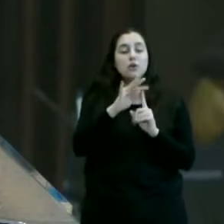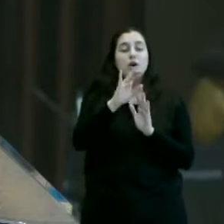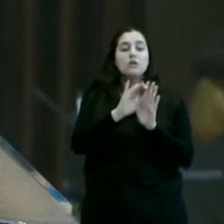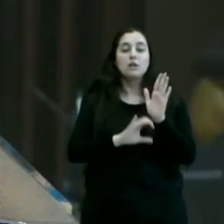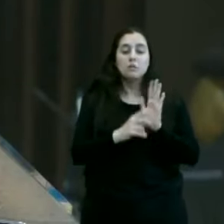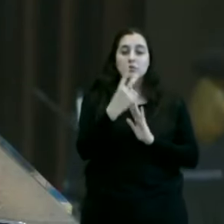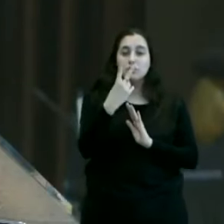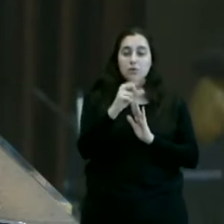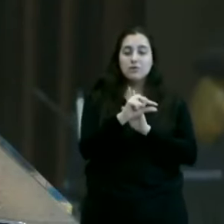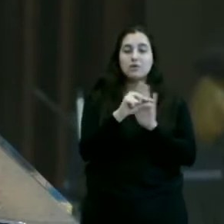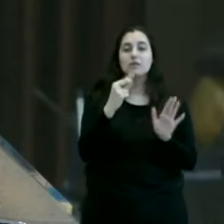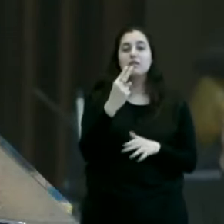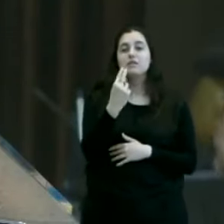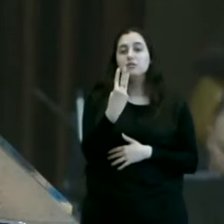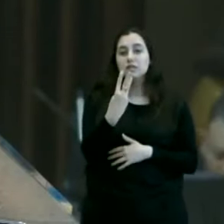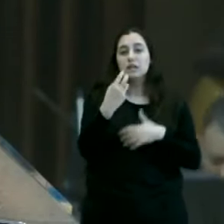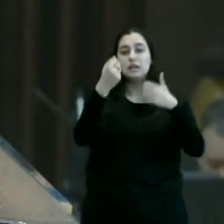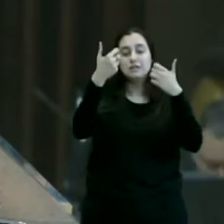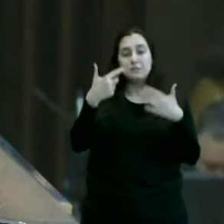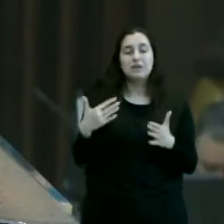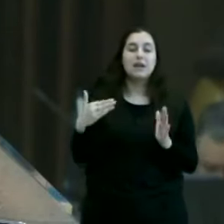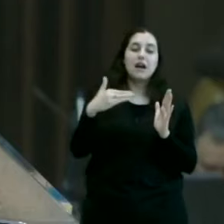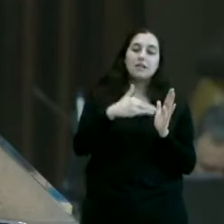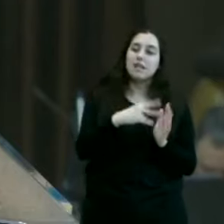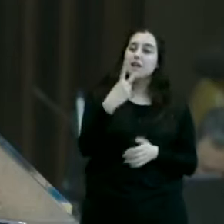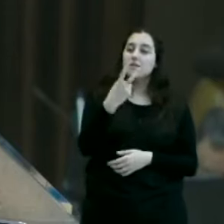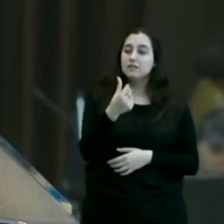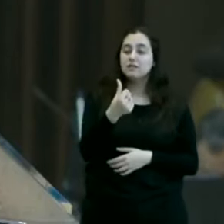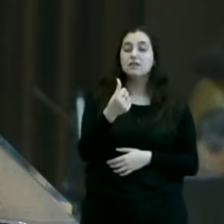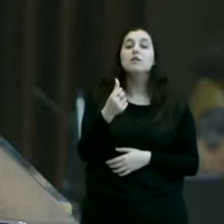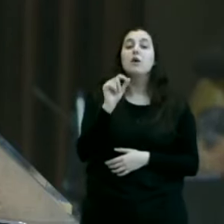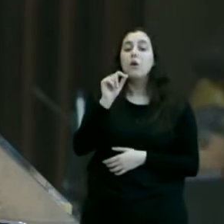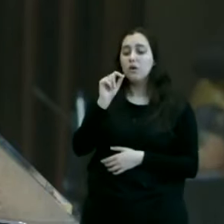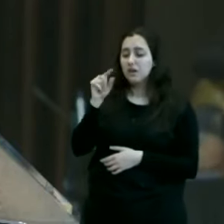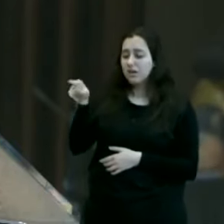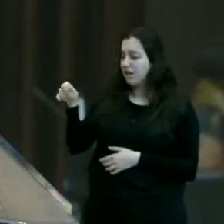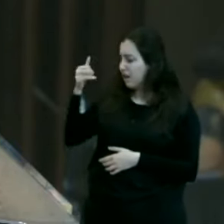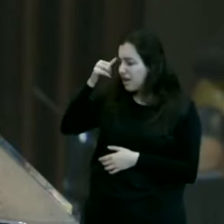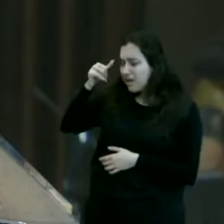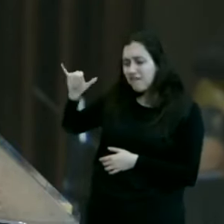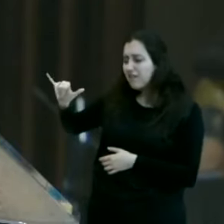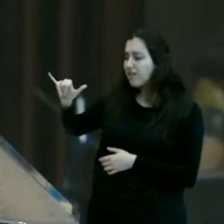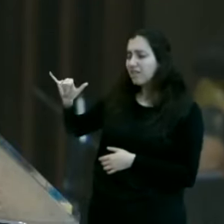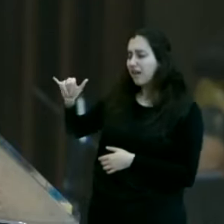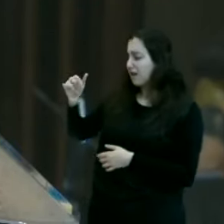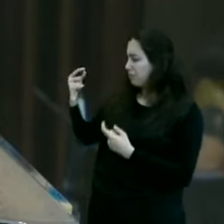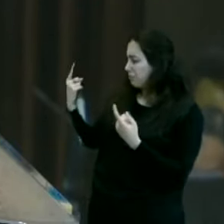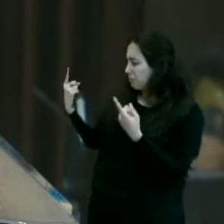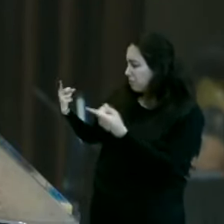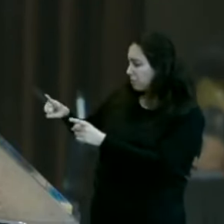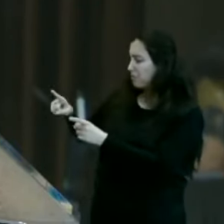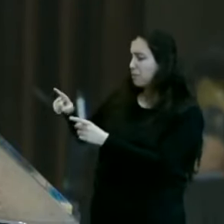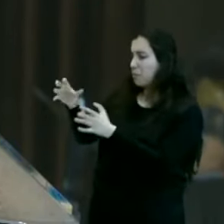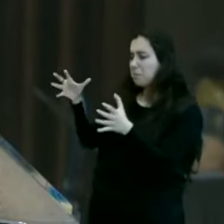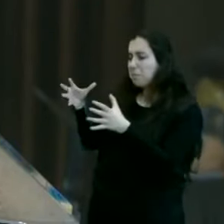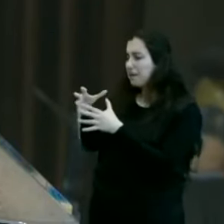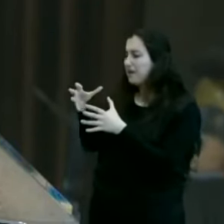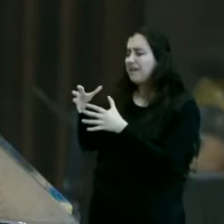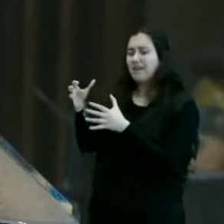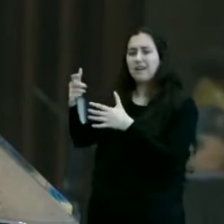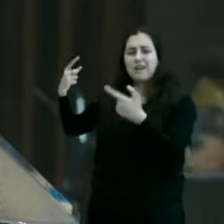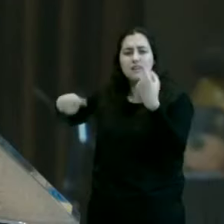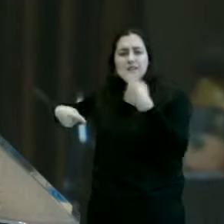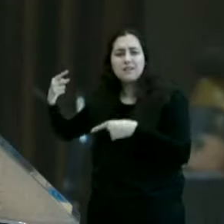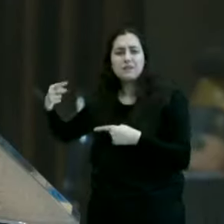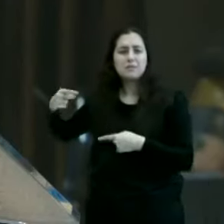2, versículo 23 até o 26, evite as controvérsias, Timóteo. Controvérsia é contenda,